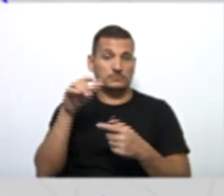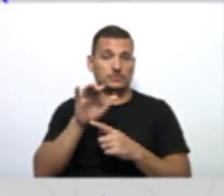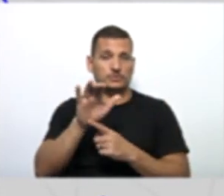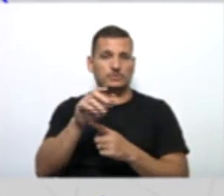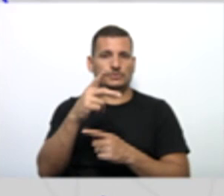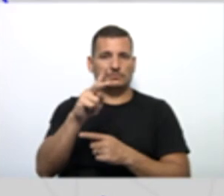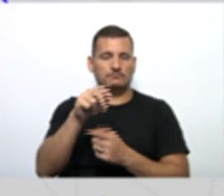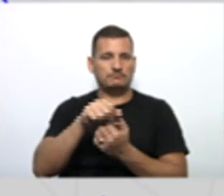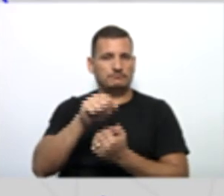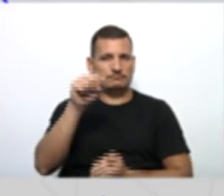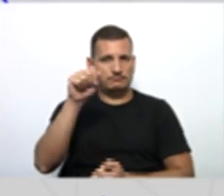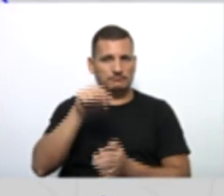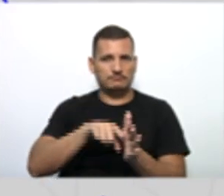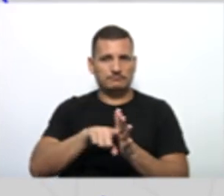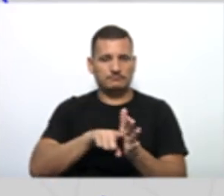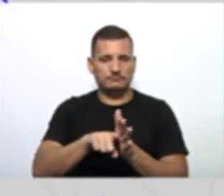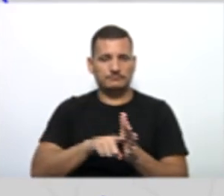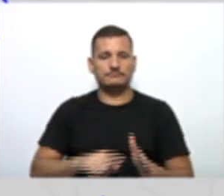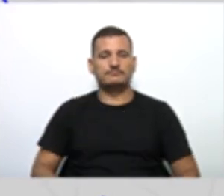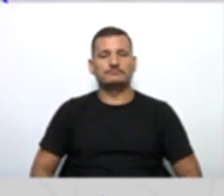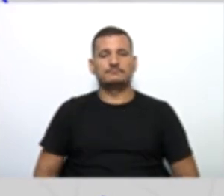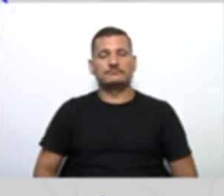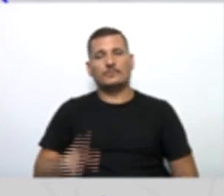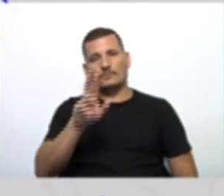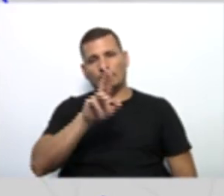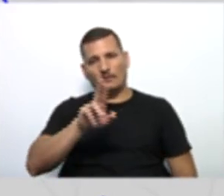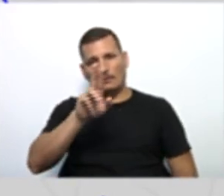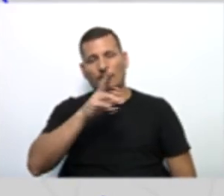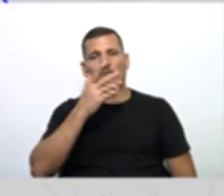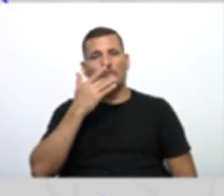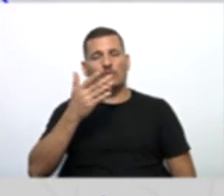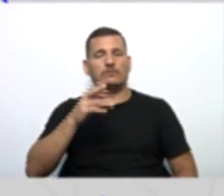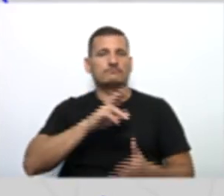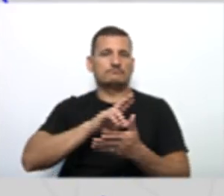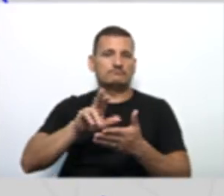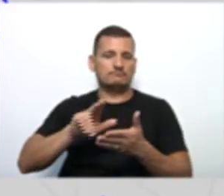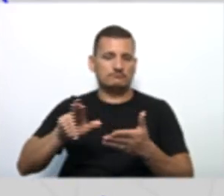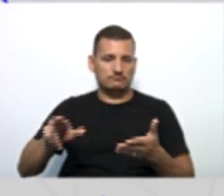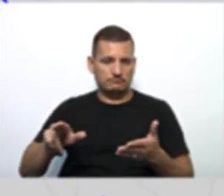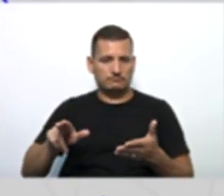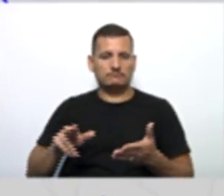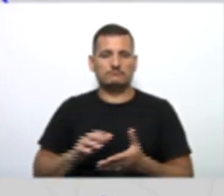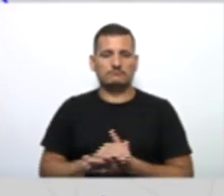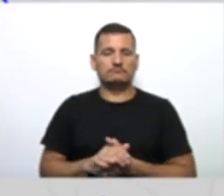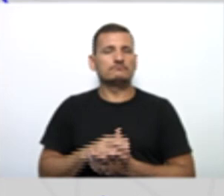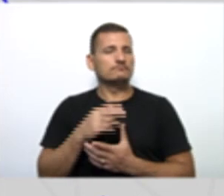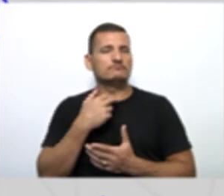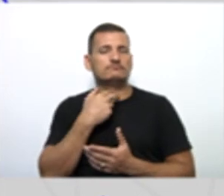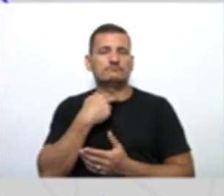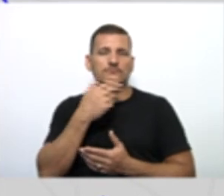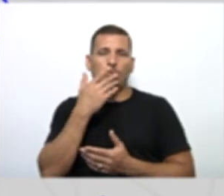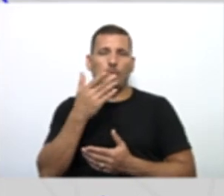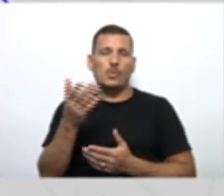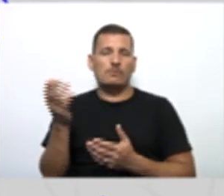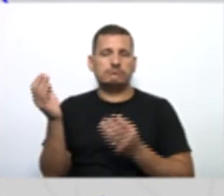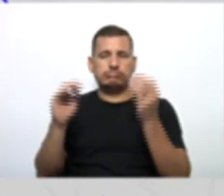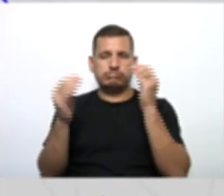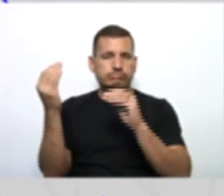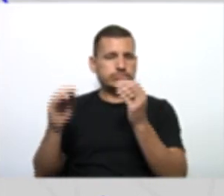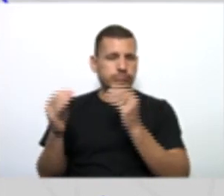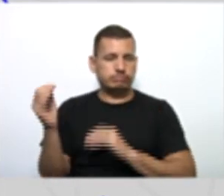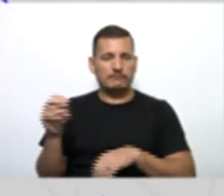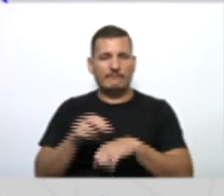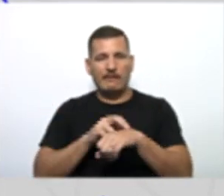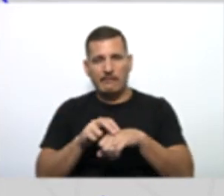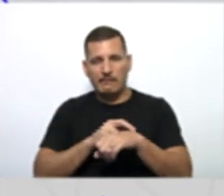seu trabalho. Utilizar cores variadas, sem exagero, né? Não vai colocar nada muito verde, amarelo,